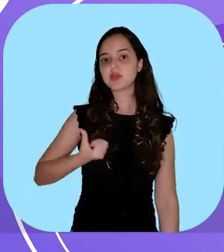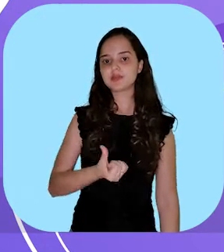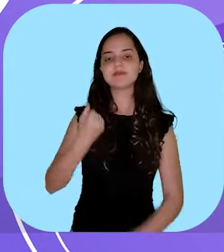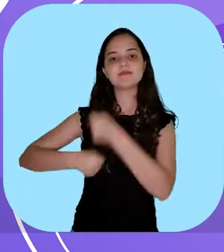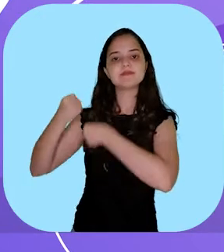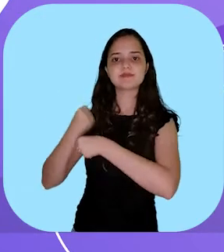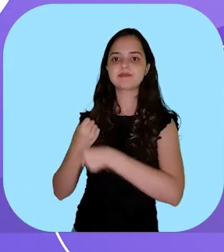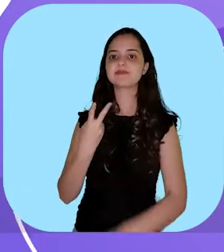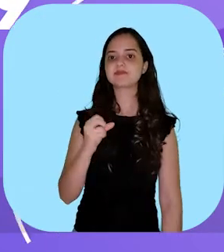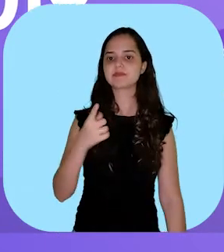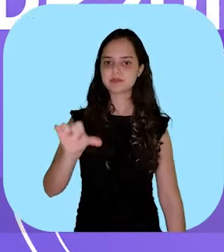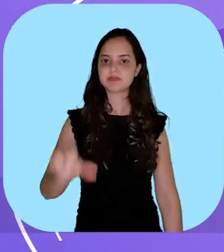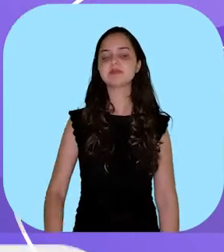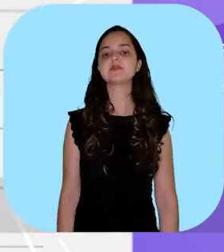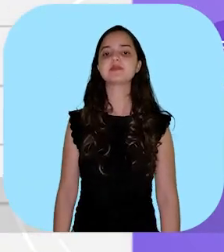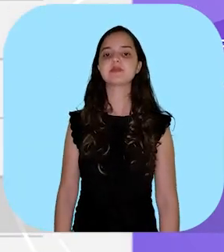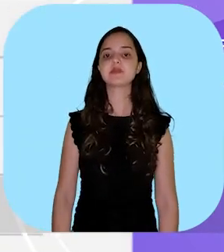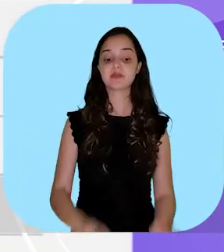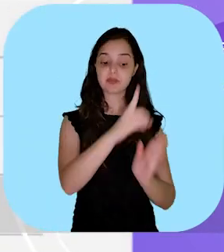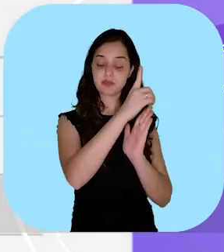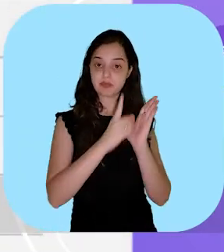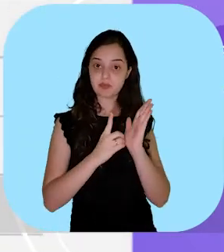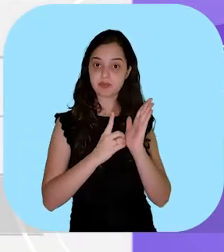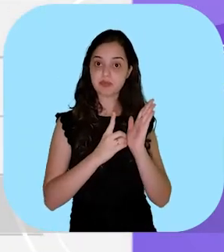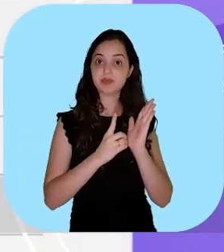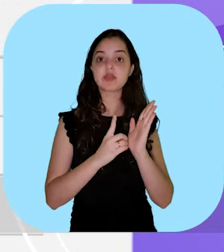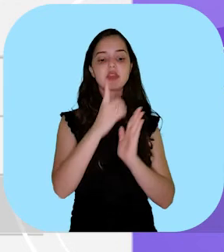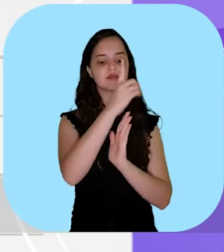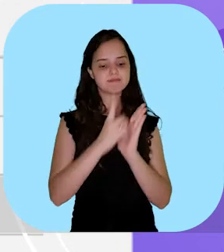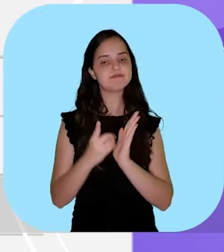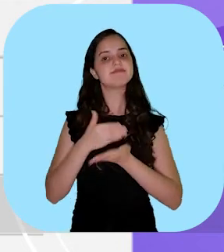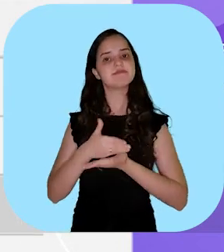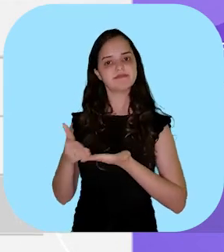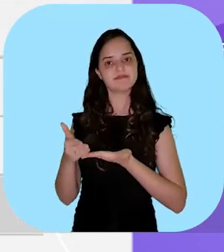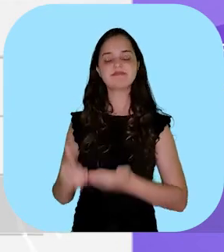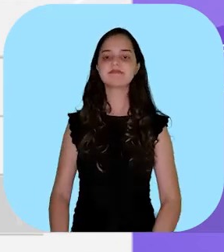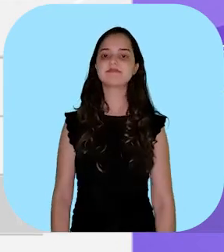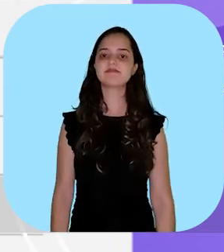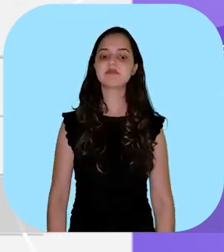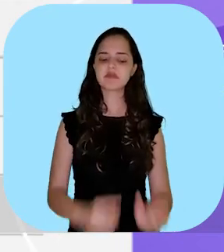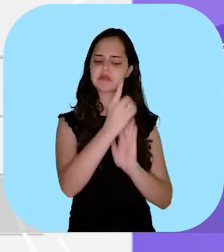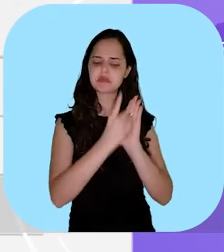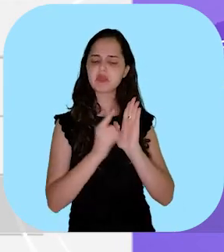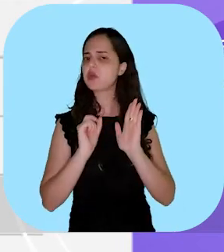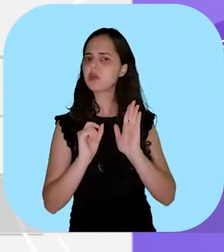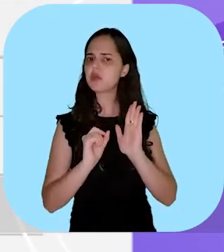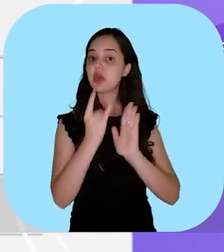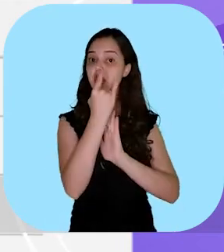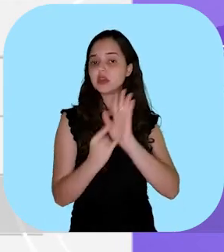número 6 de 2019. Declaração. Começamos pela declaração, que é um